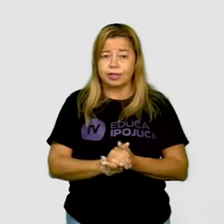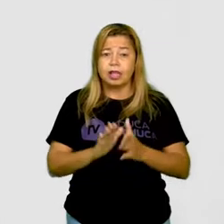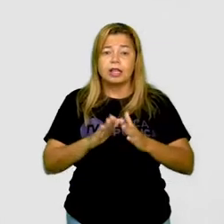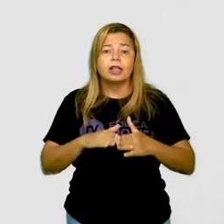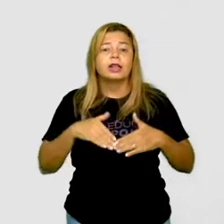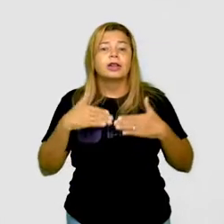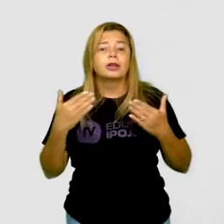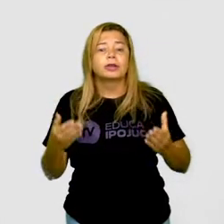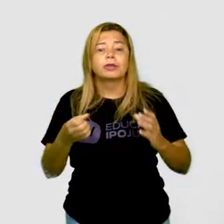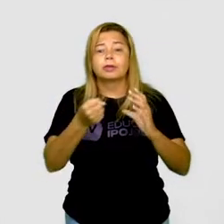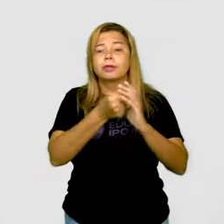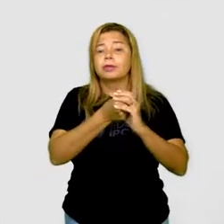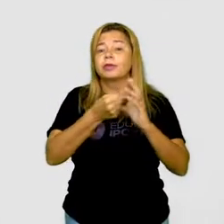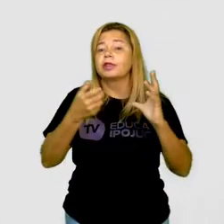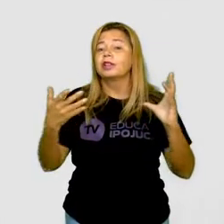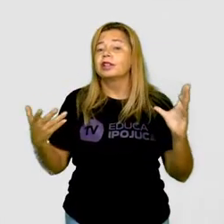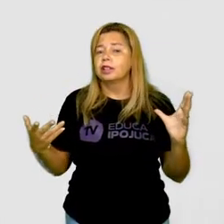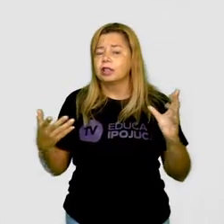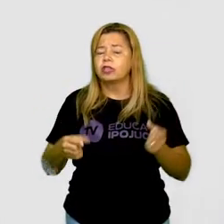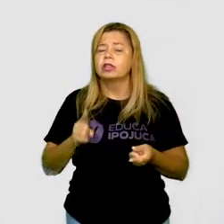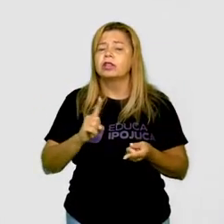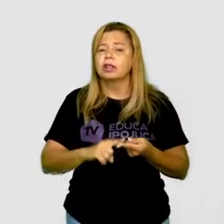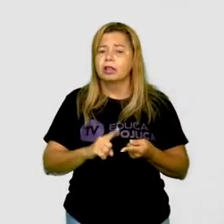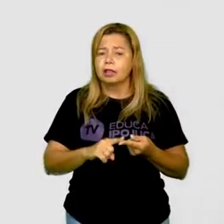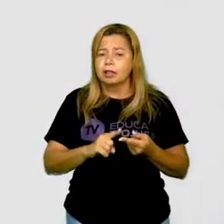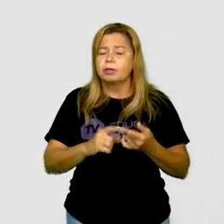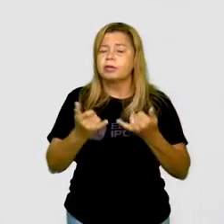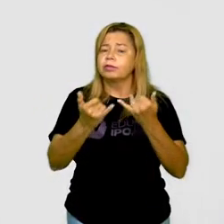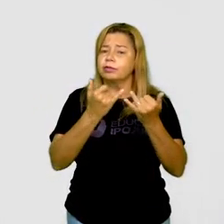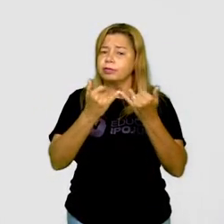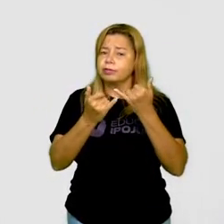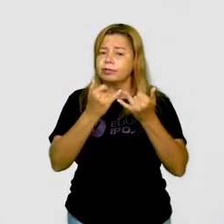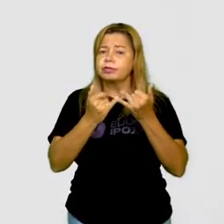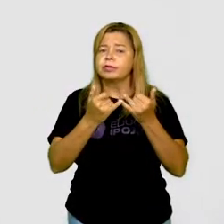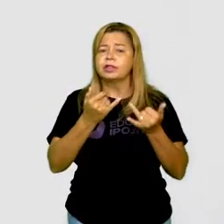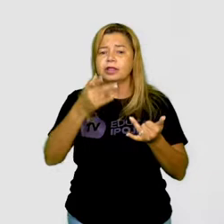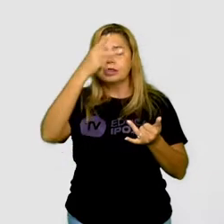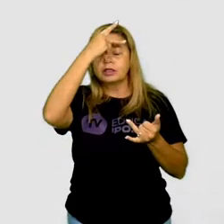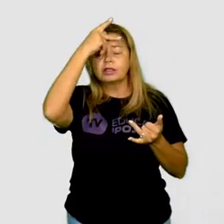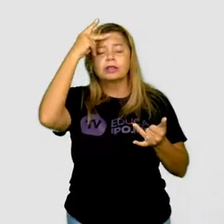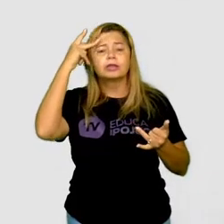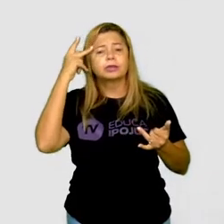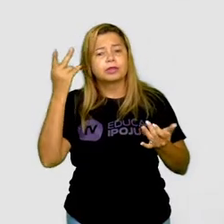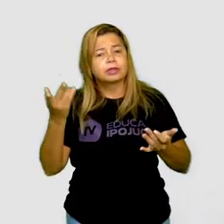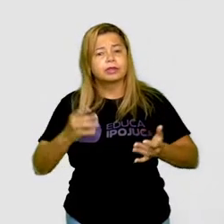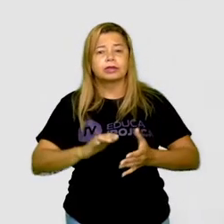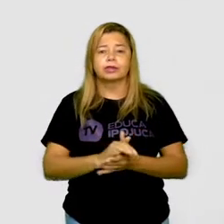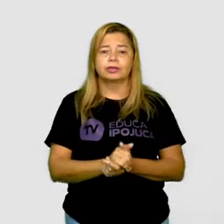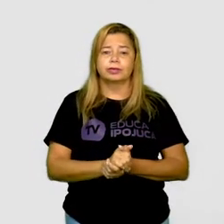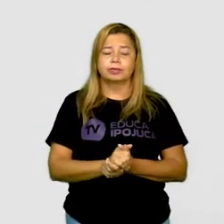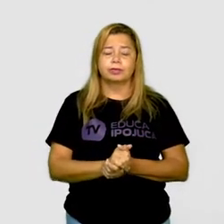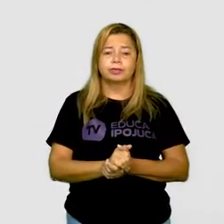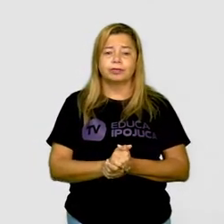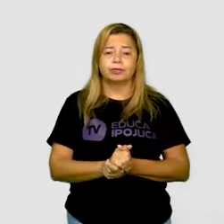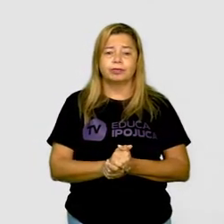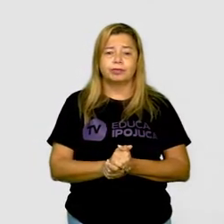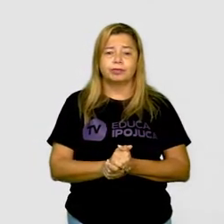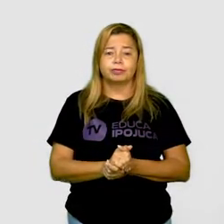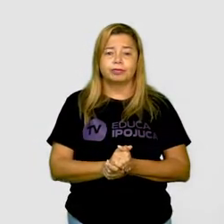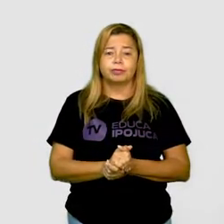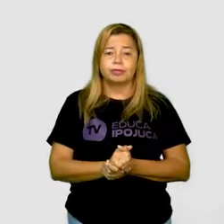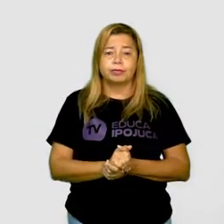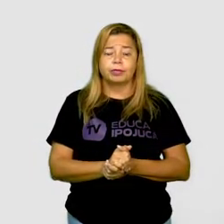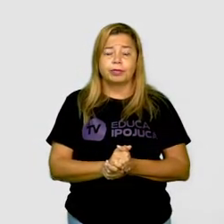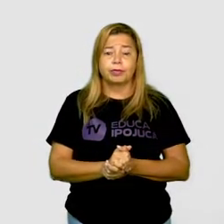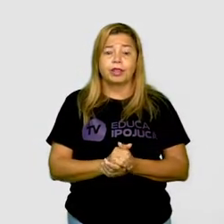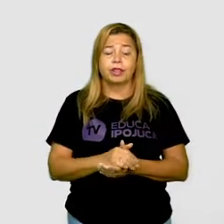características esse animal tem que também pode ser associada às características de alguns humanos? Né? Então, nós